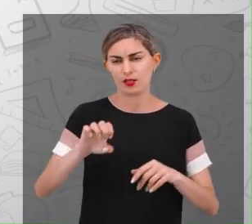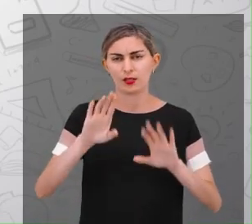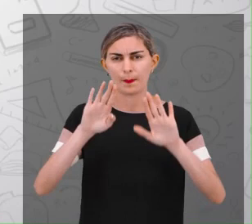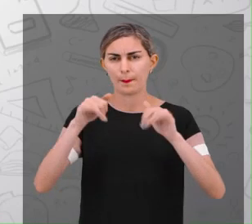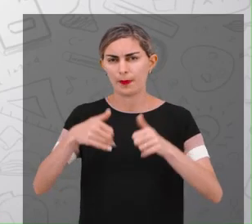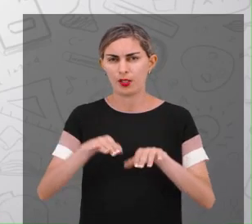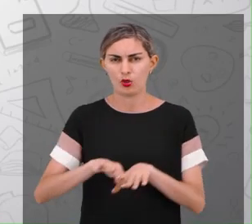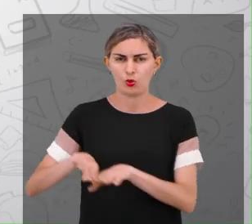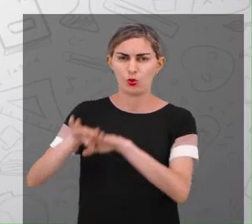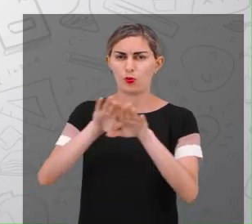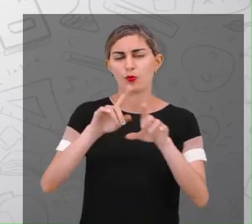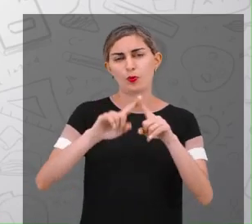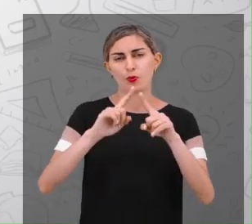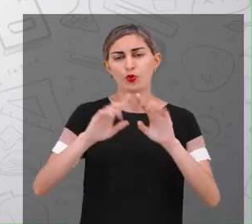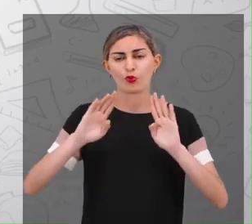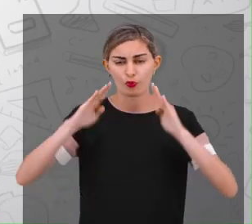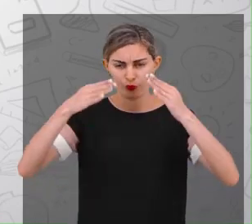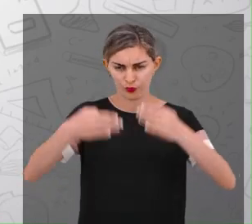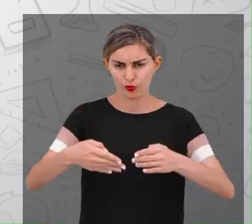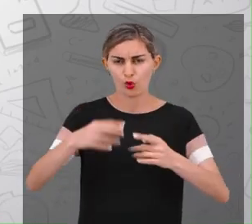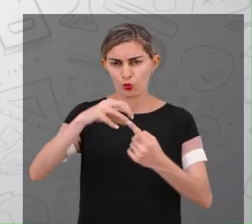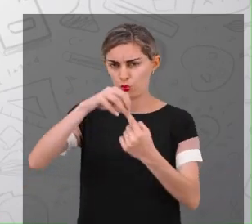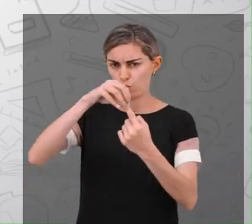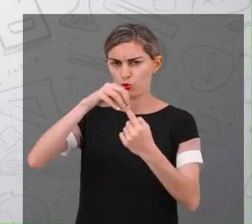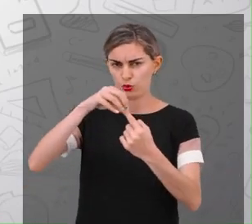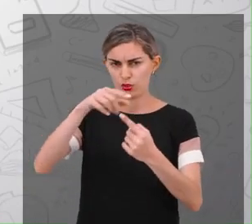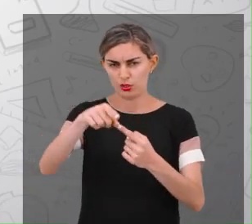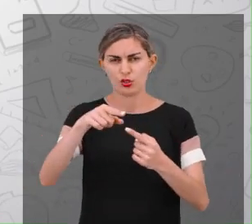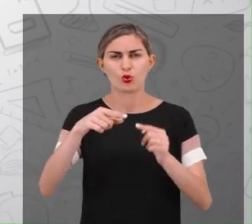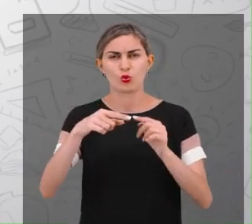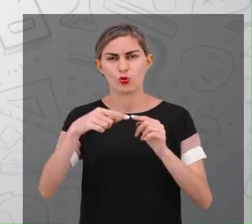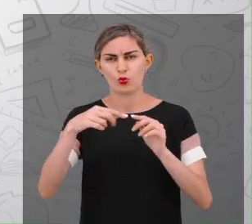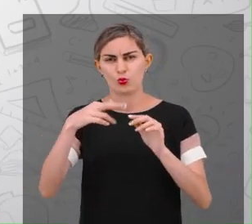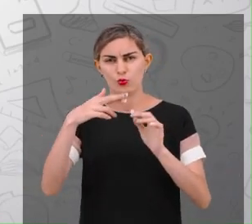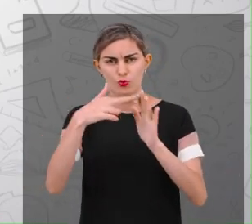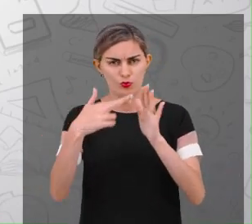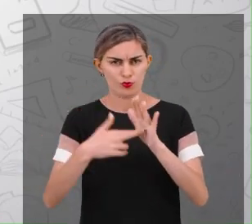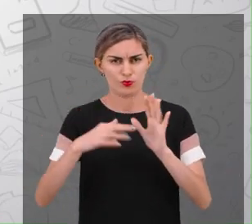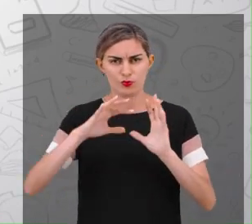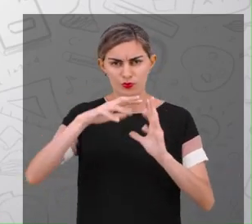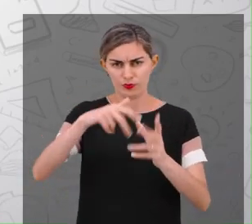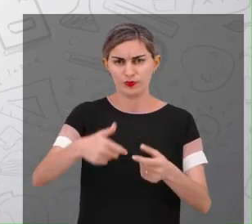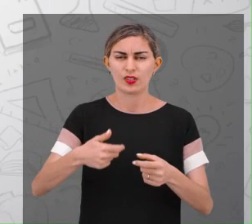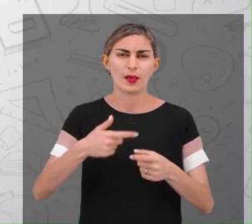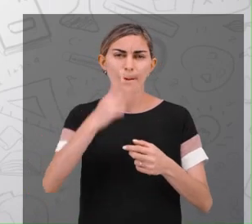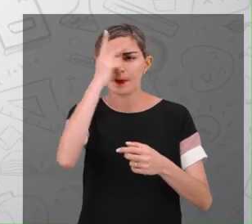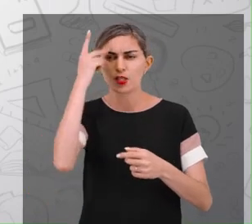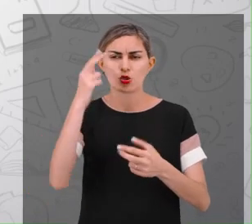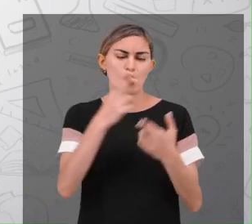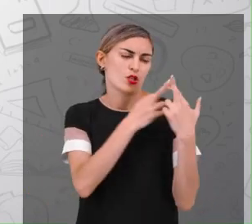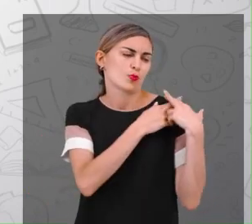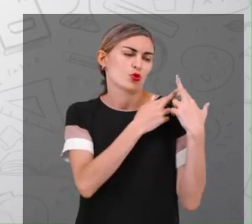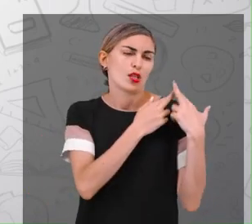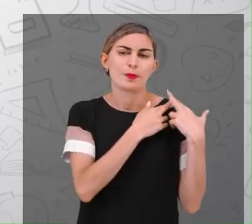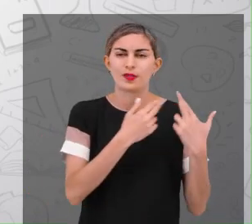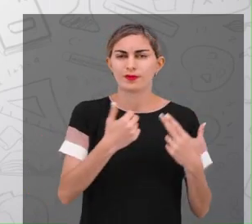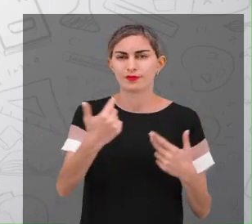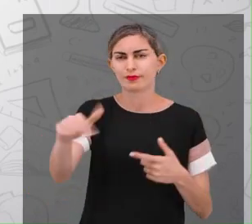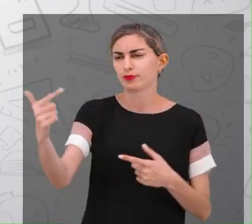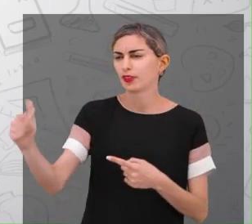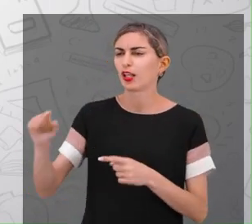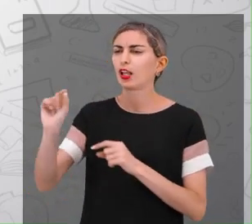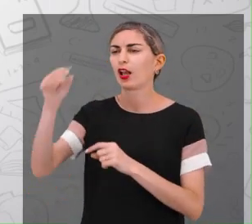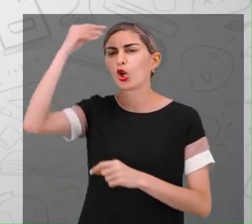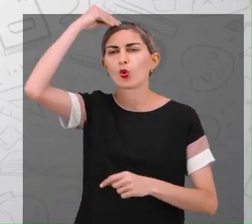bem comum, pois se o foco é unicamente em seguir princípios universais, ninguém é responsabilizado pelas consequências